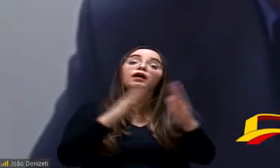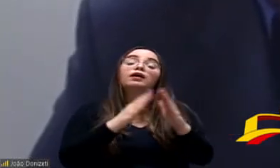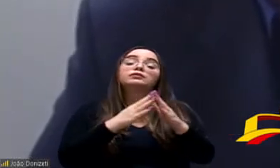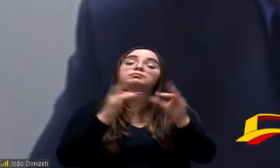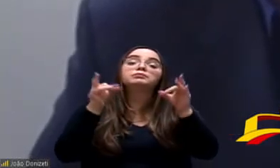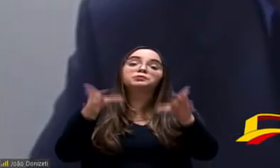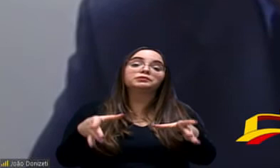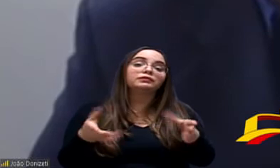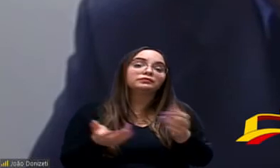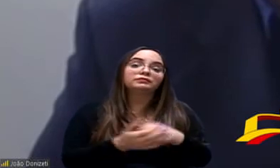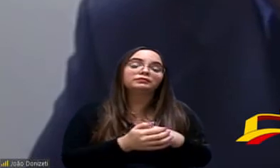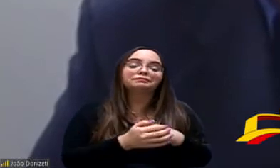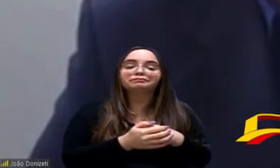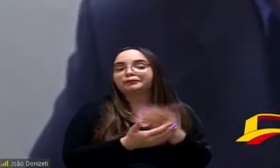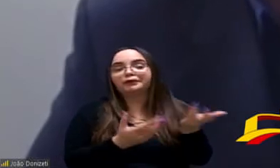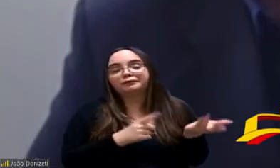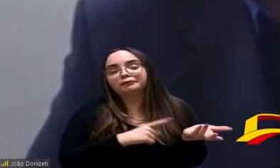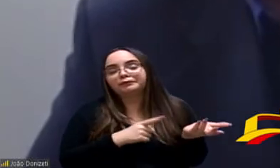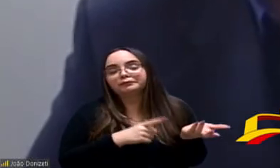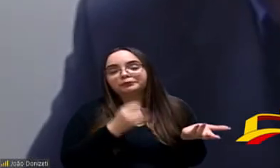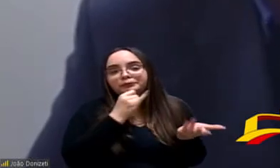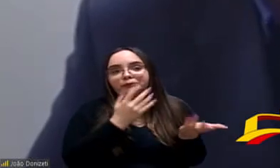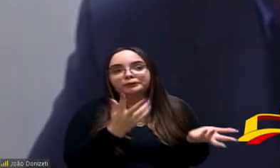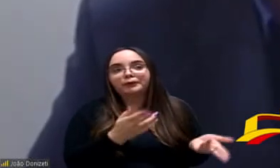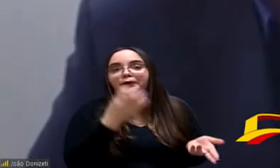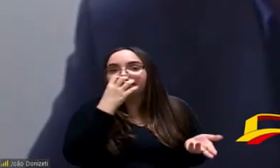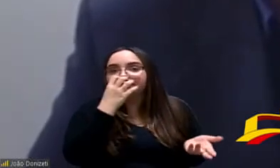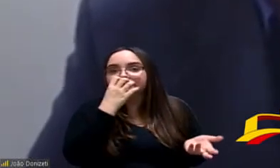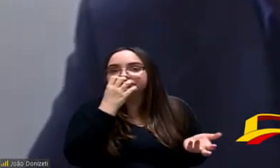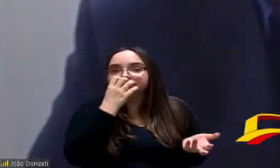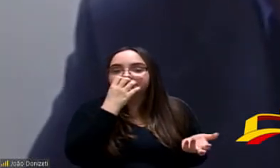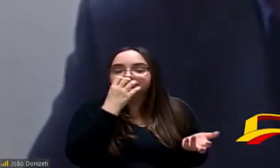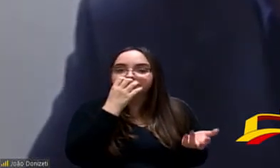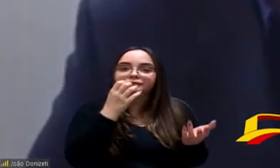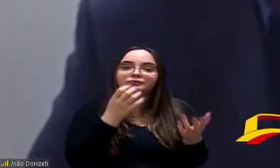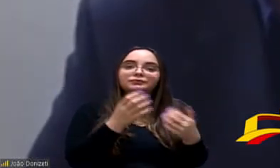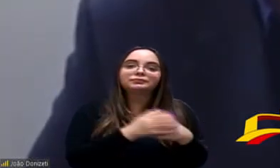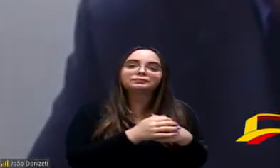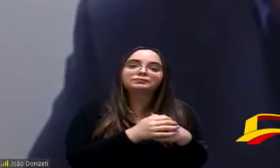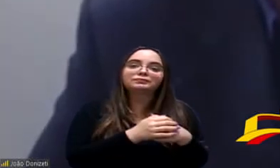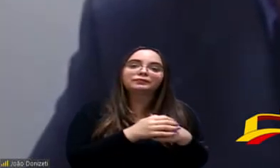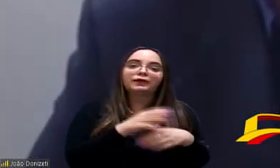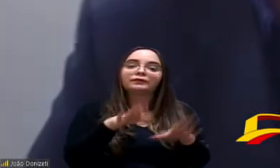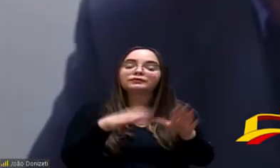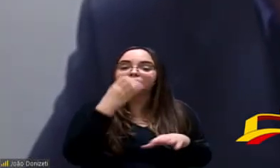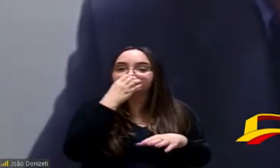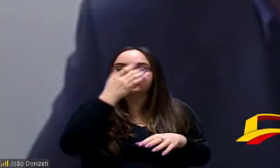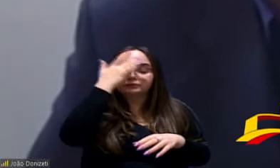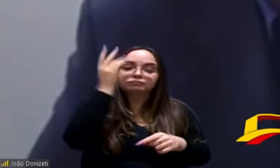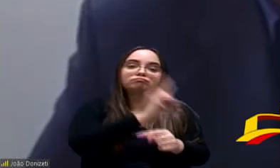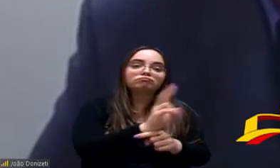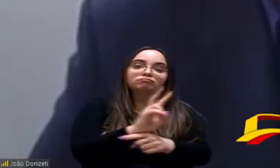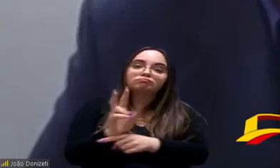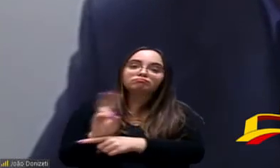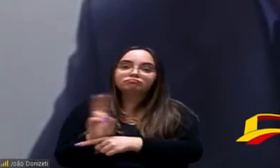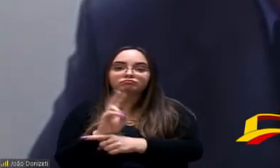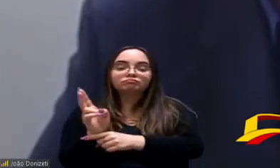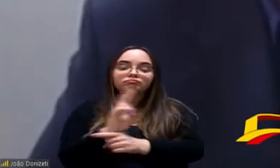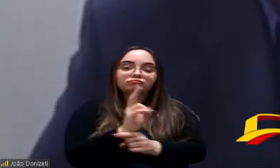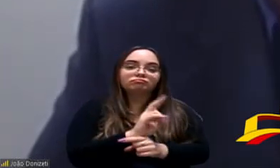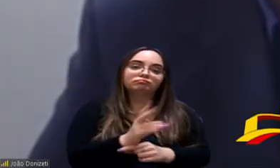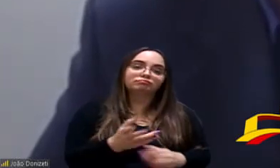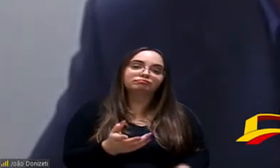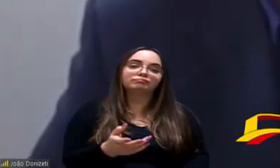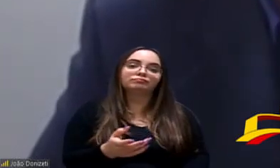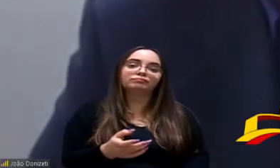está um cachorro lá que serve como um elemento de segurança de uma propriedade. Eu vejo já em